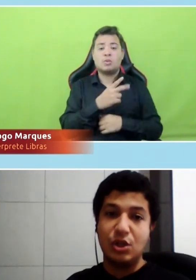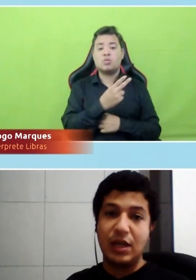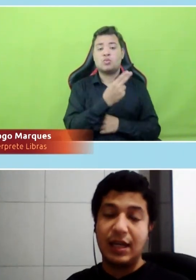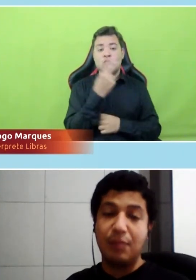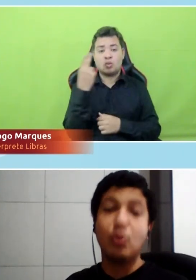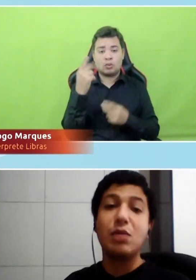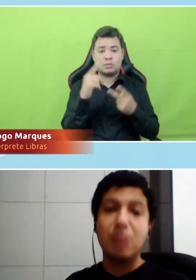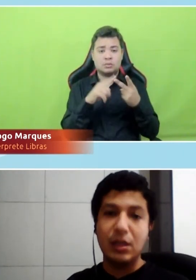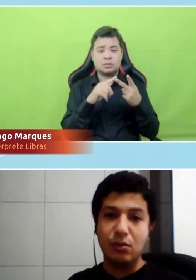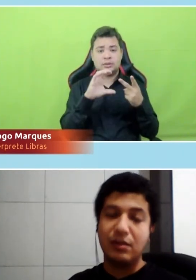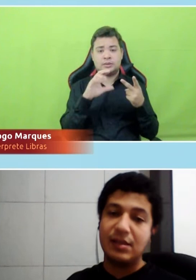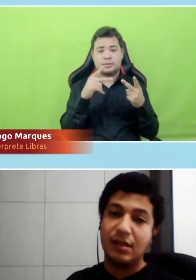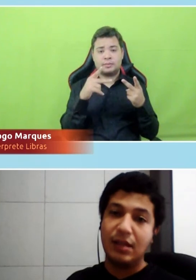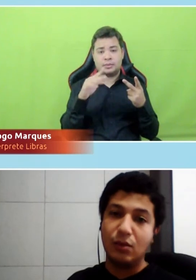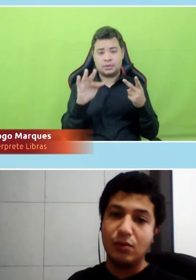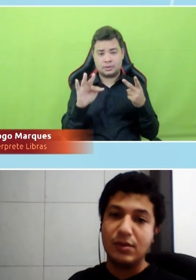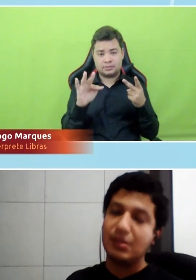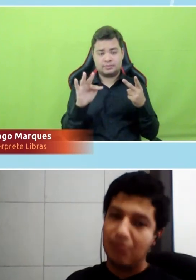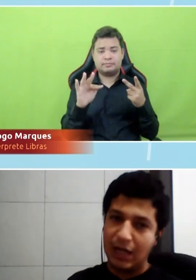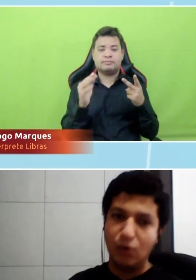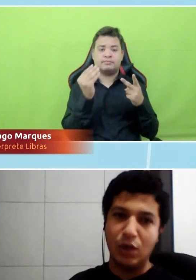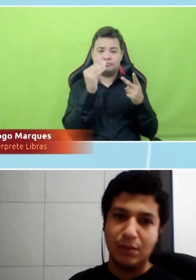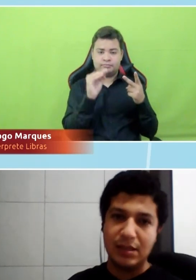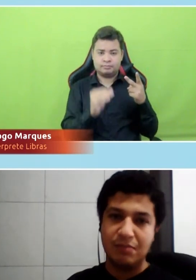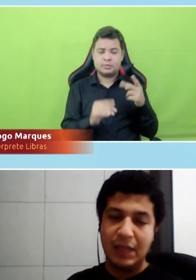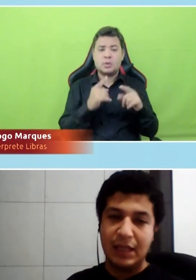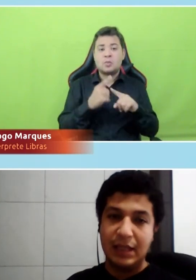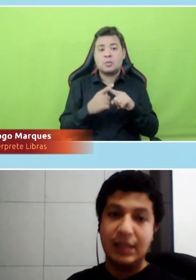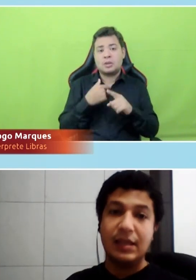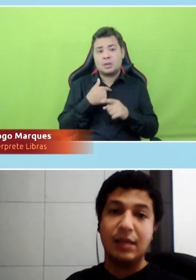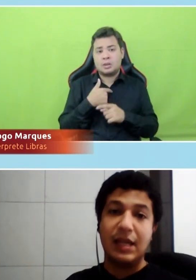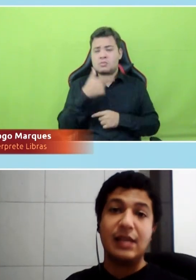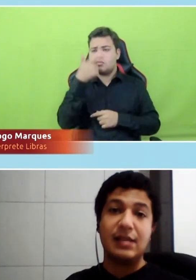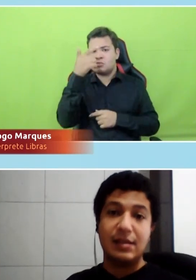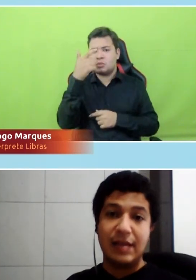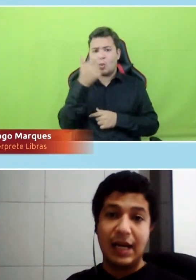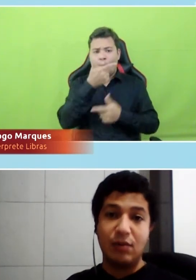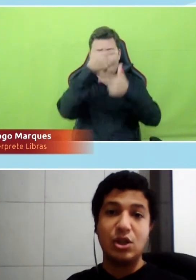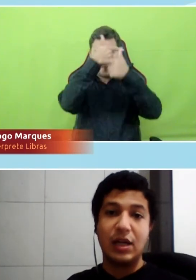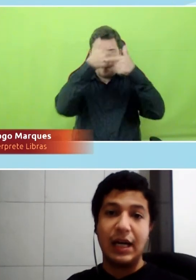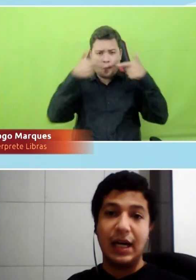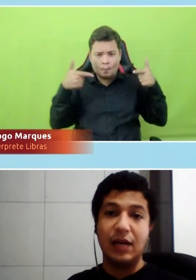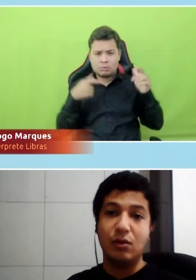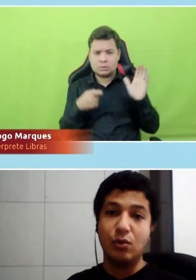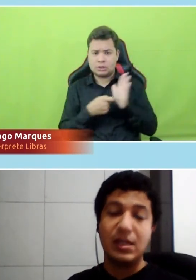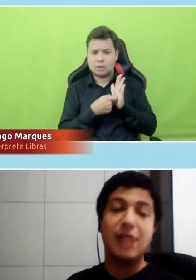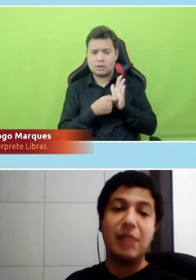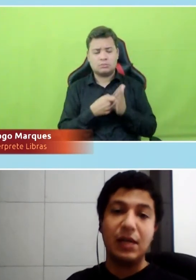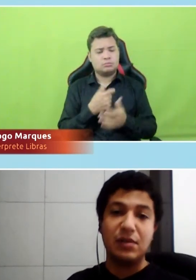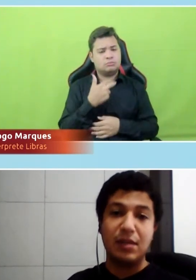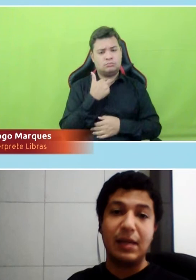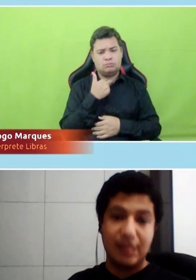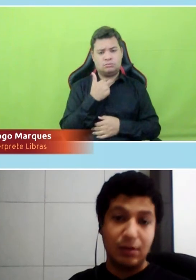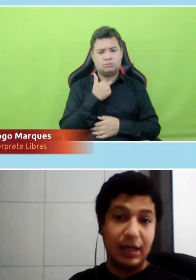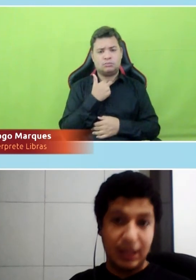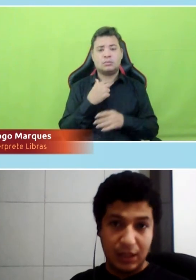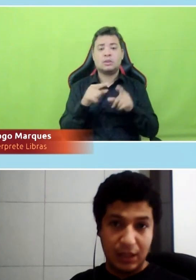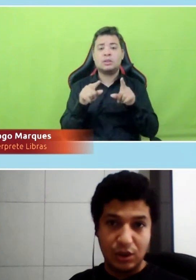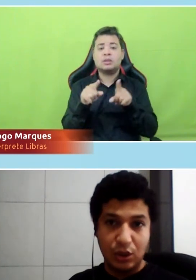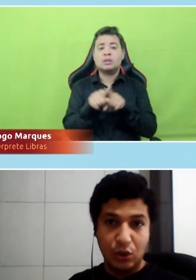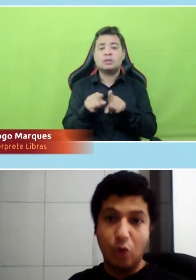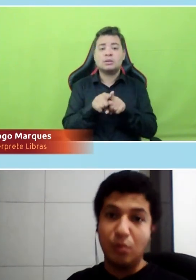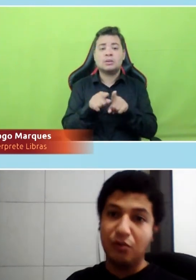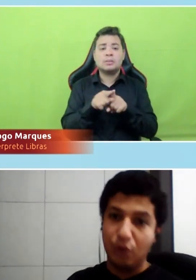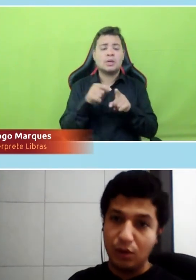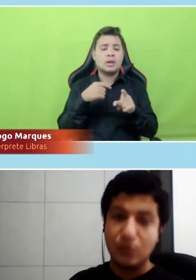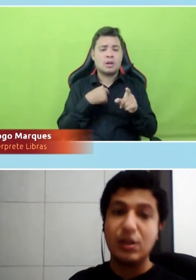já que é proibido fazer denúncias anônimas. Também é necessário indicar os elementos que baseiam a queixa,